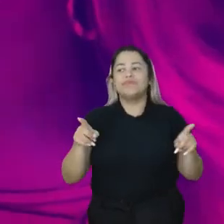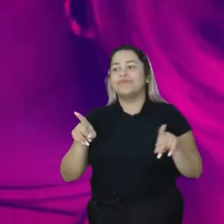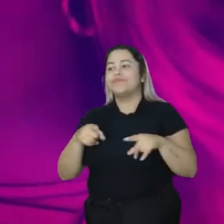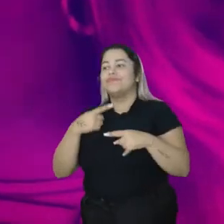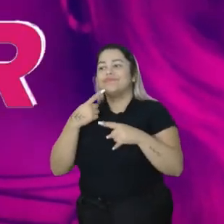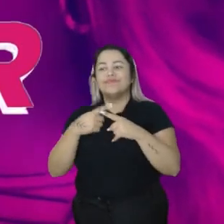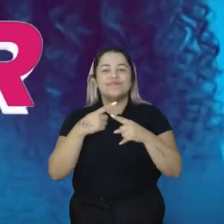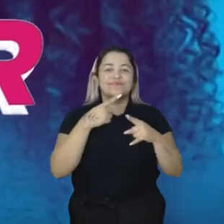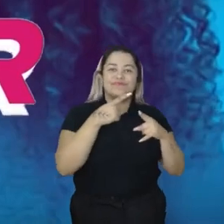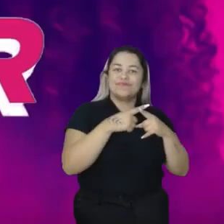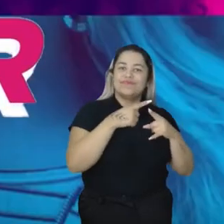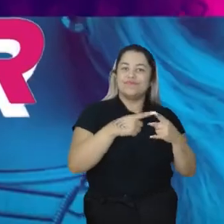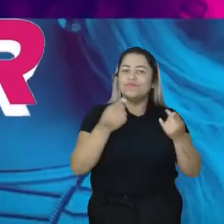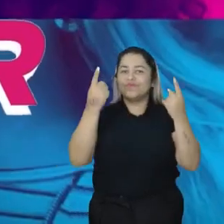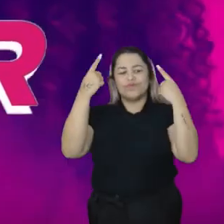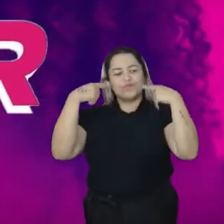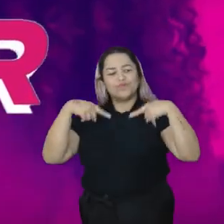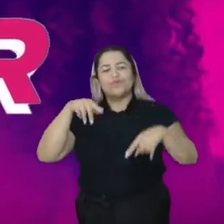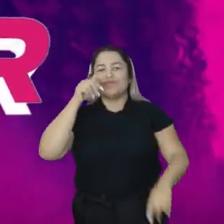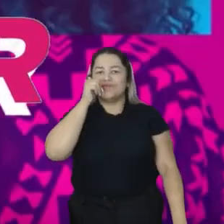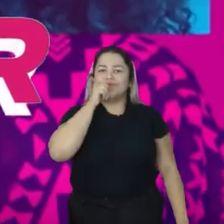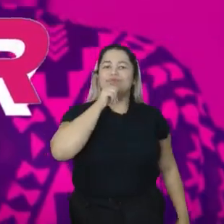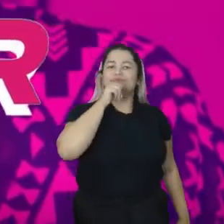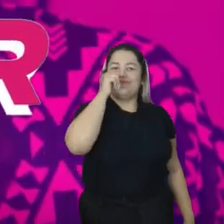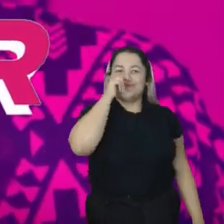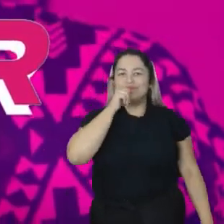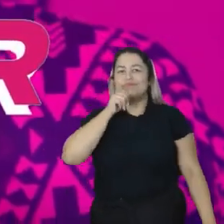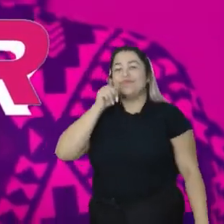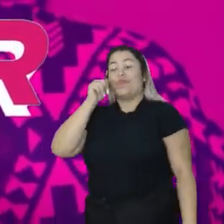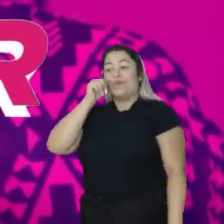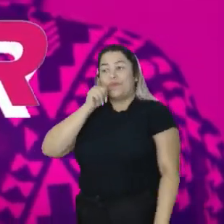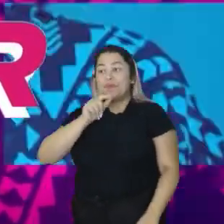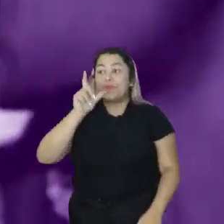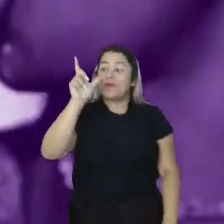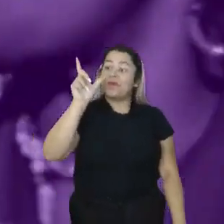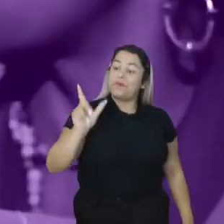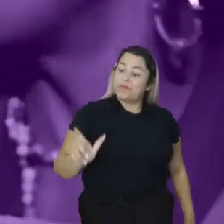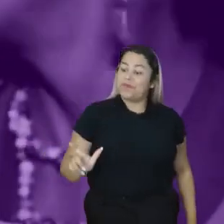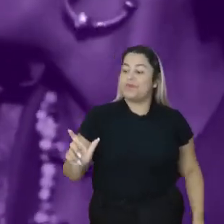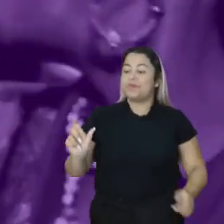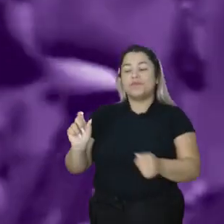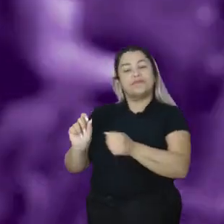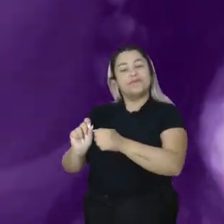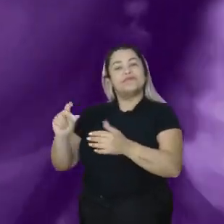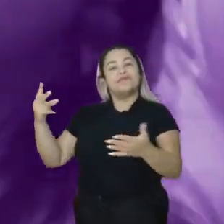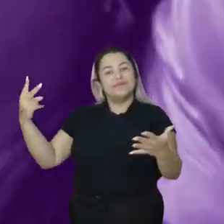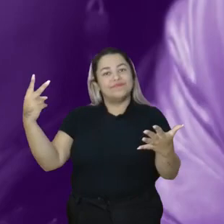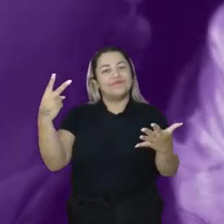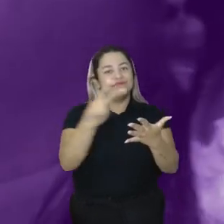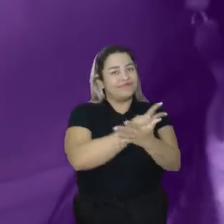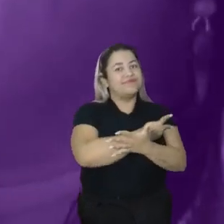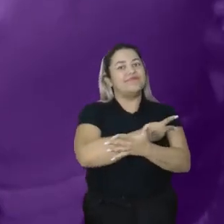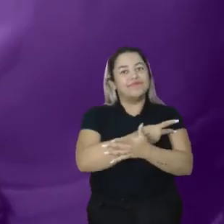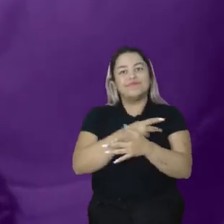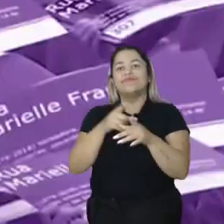Porque eu sou mulher pra fazer